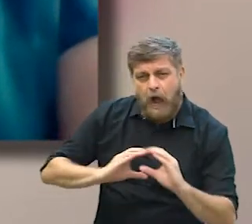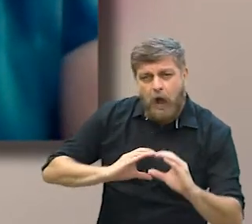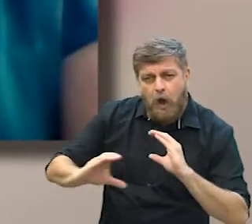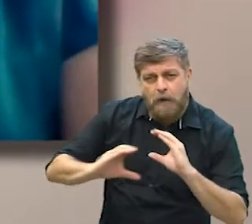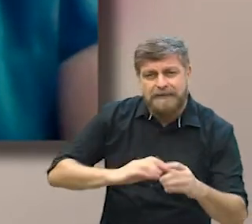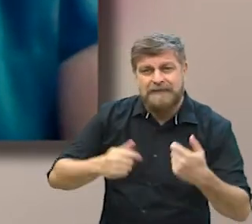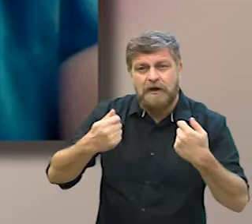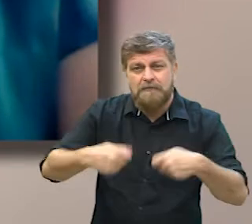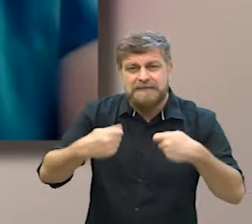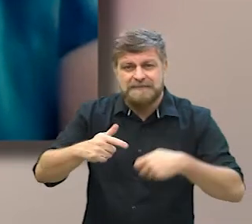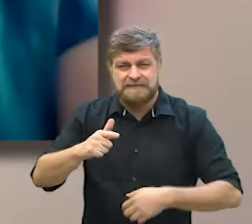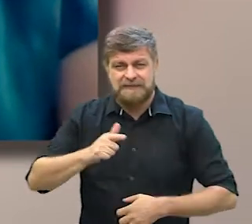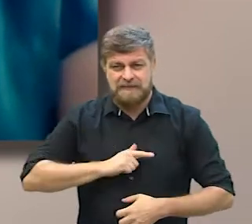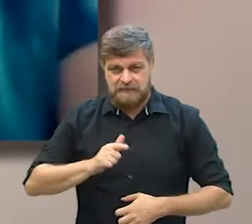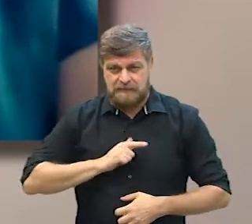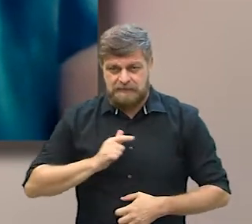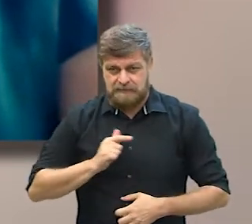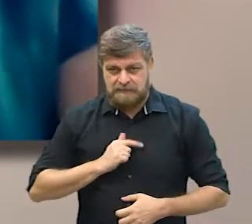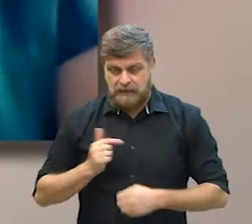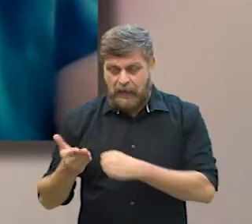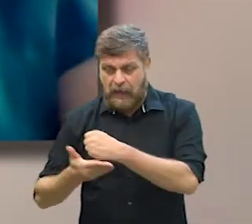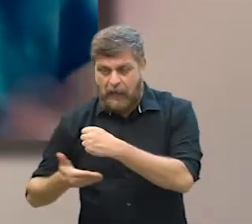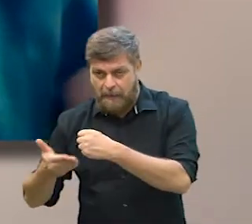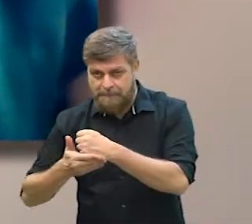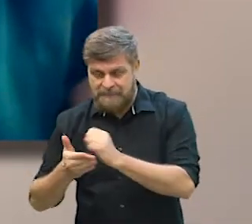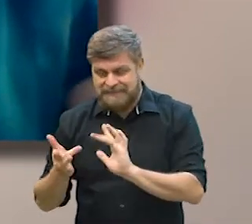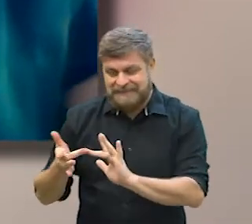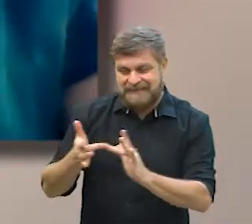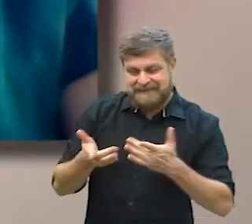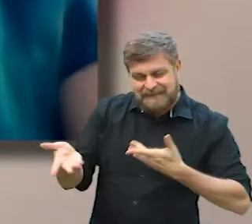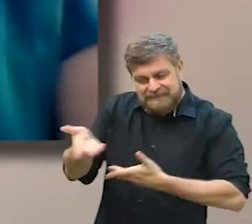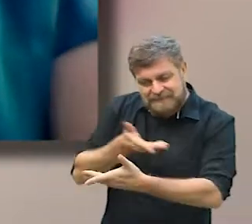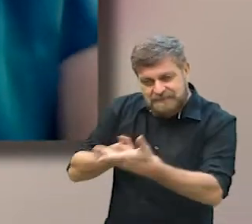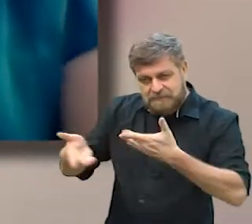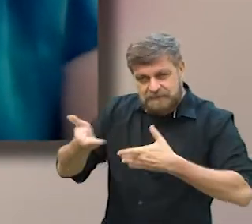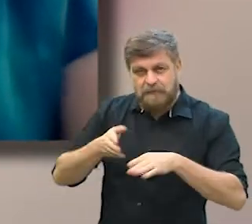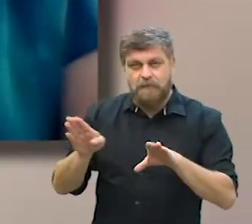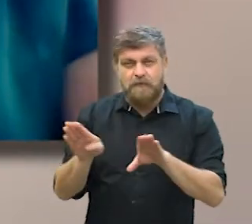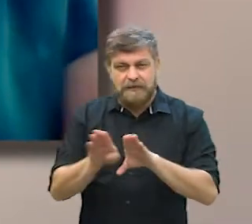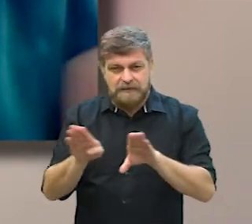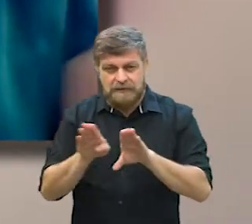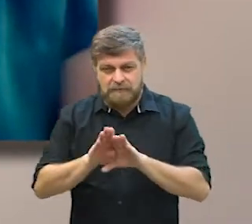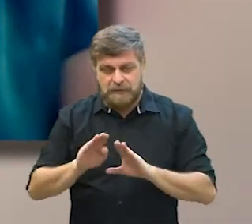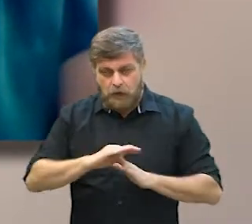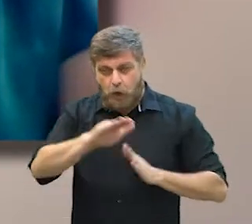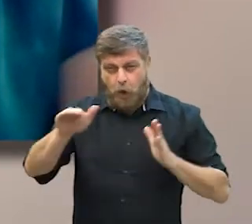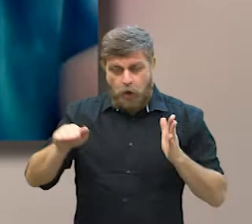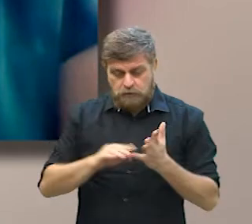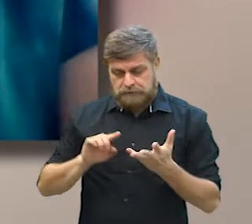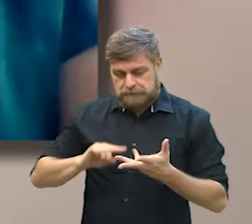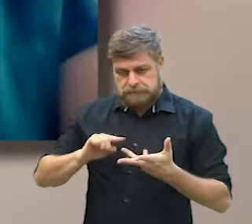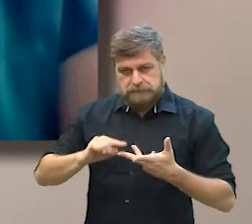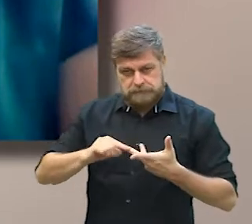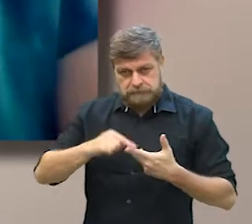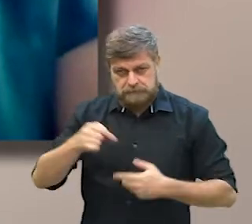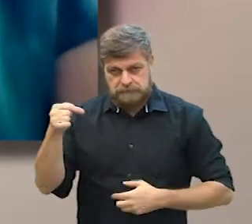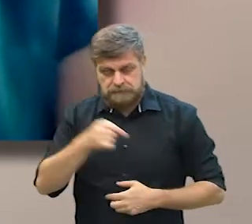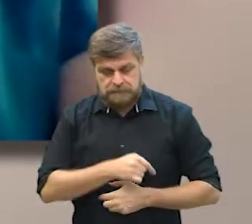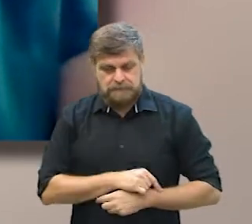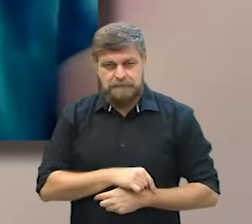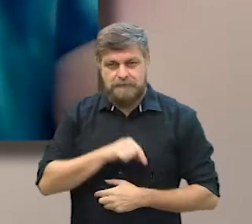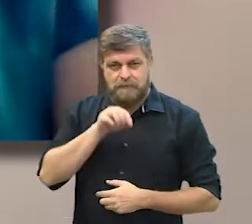ela precisa desses 2 pilares, que é a interação social e, vamos dizer, toda essa questão, a